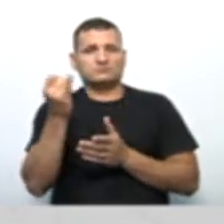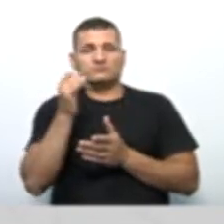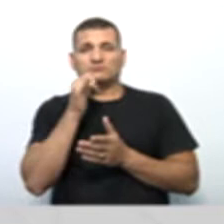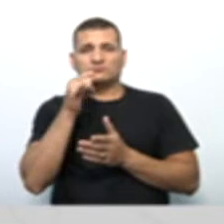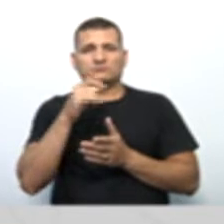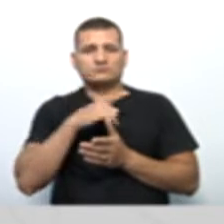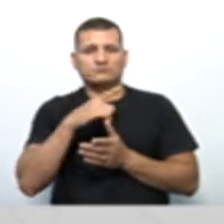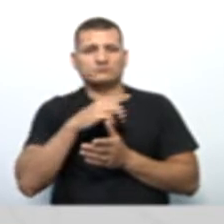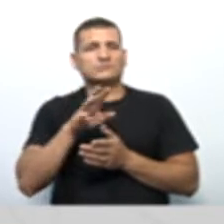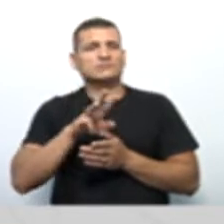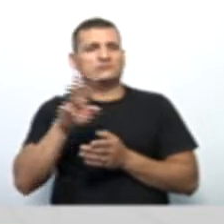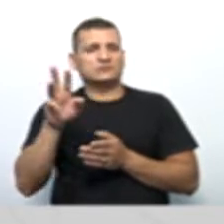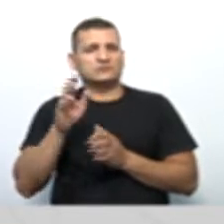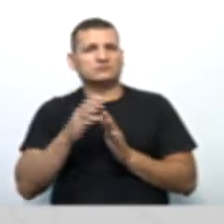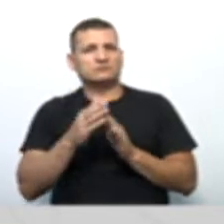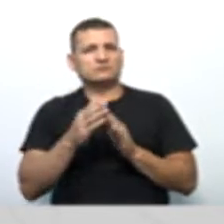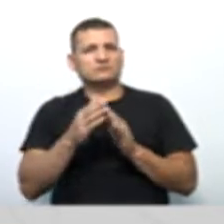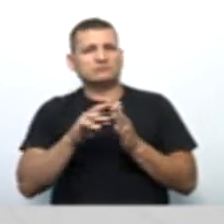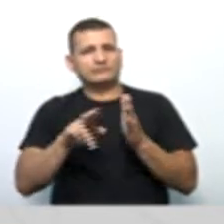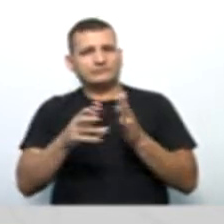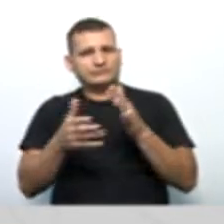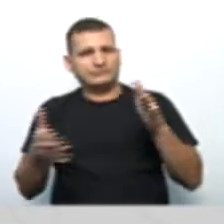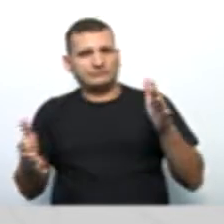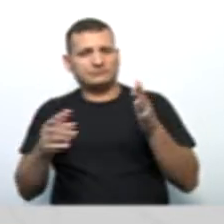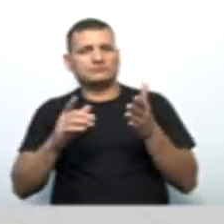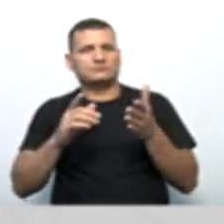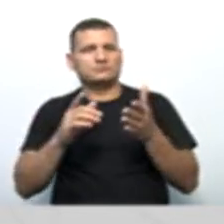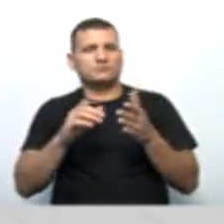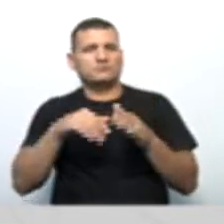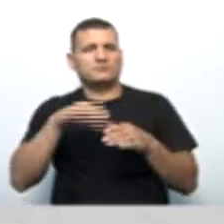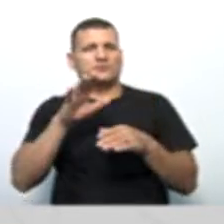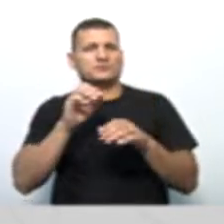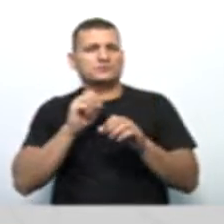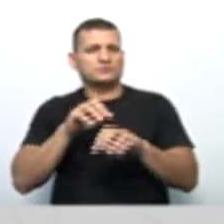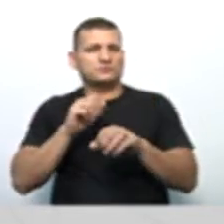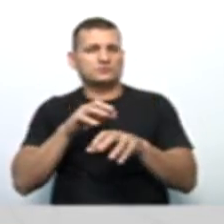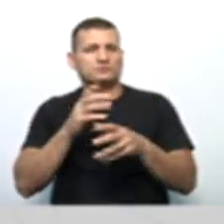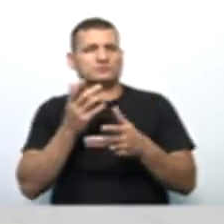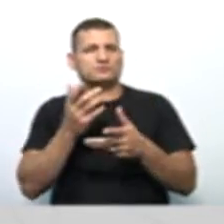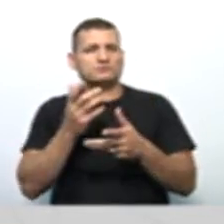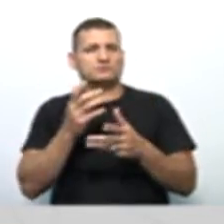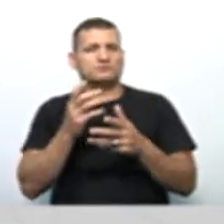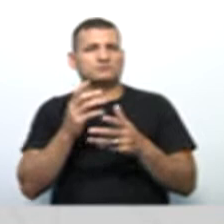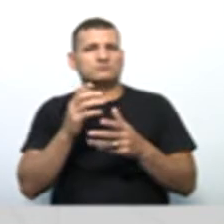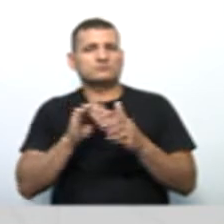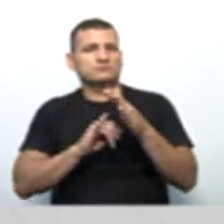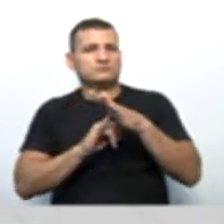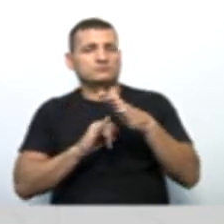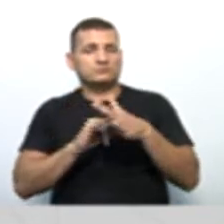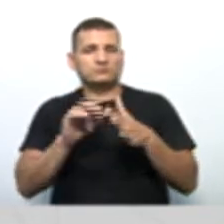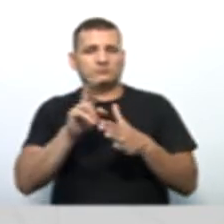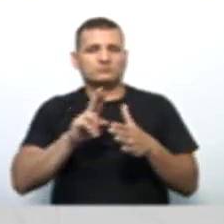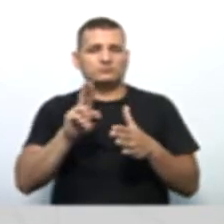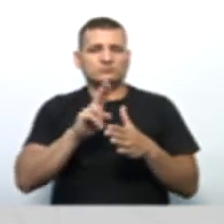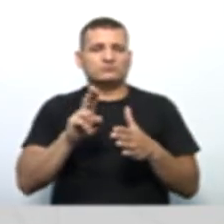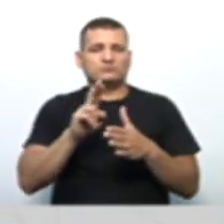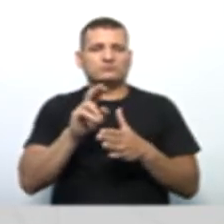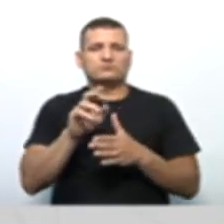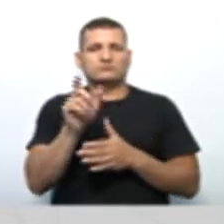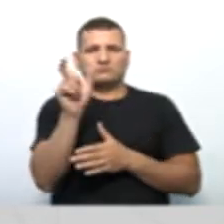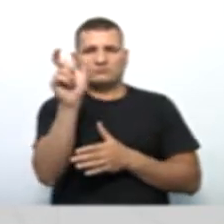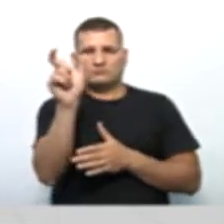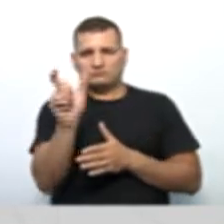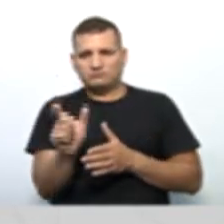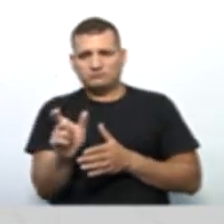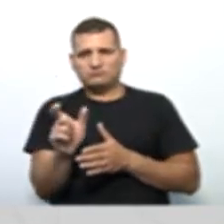também grande só que mais de instituições educacionais você precisa usar esses links nesse menu vertical porque vai ter muita